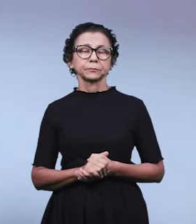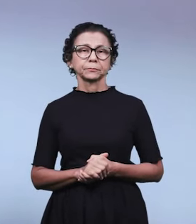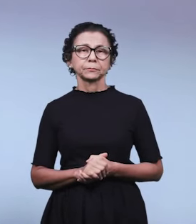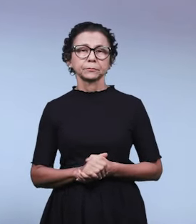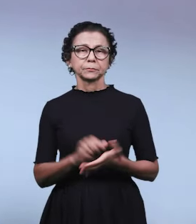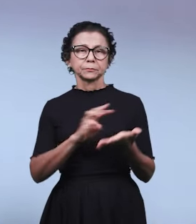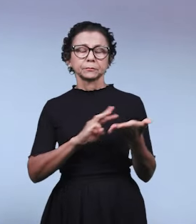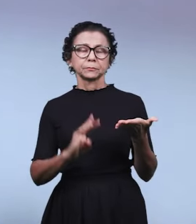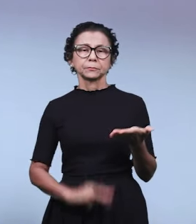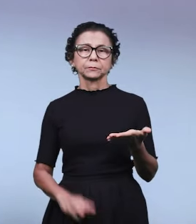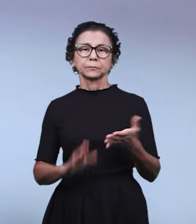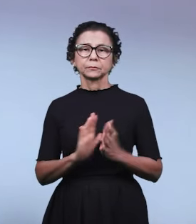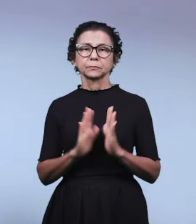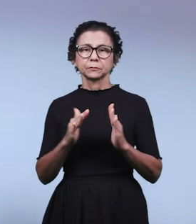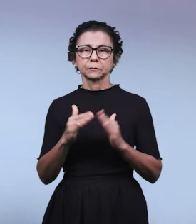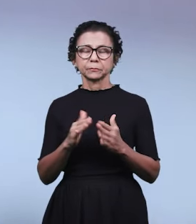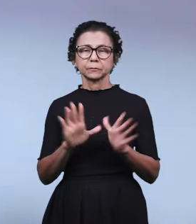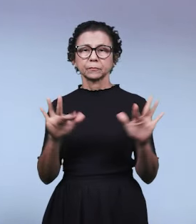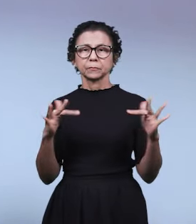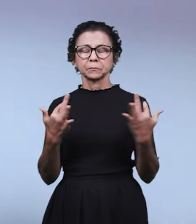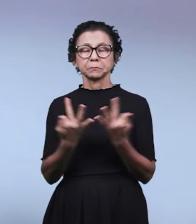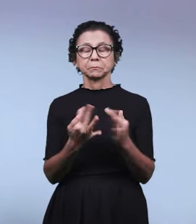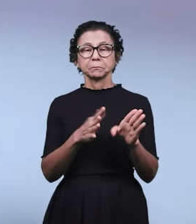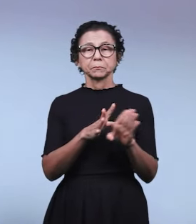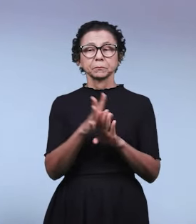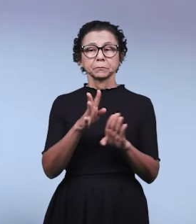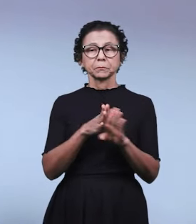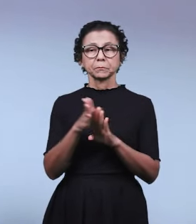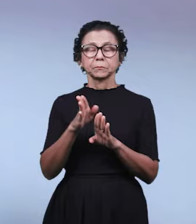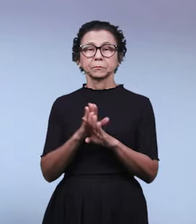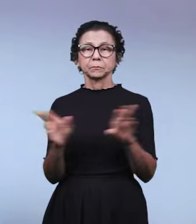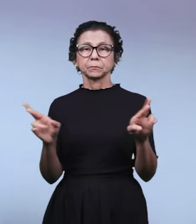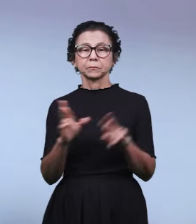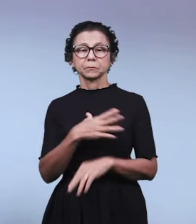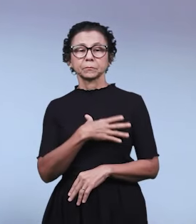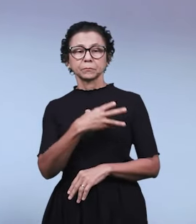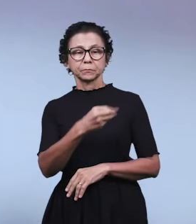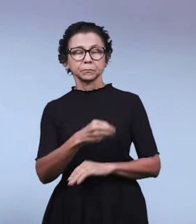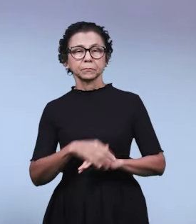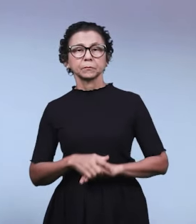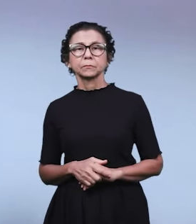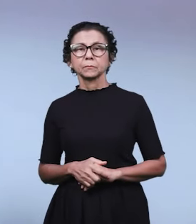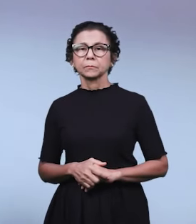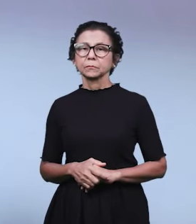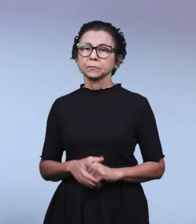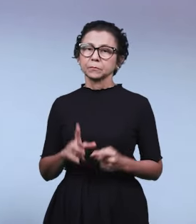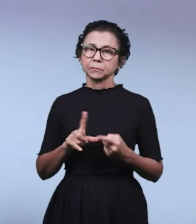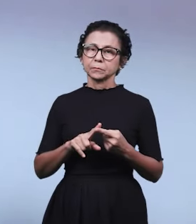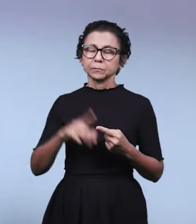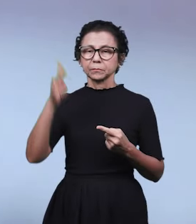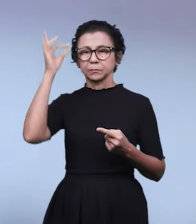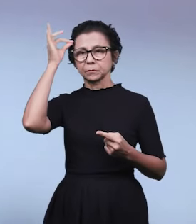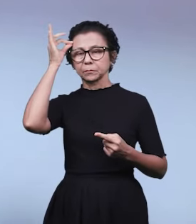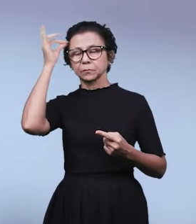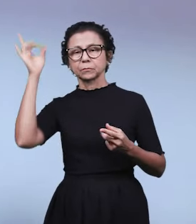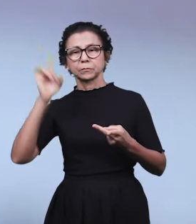seria orientar as famílias na instrução dos filhos para alcançarem a vida eterna e também serem